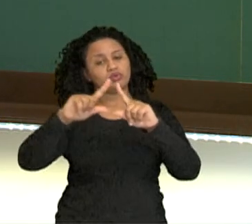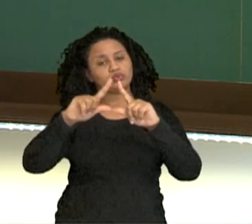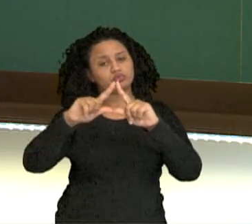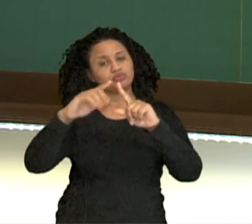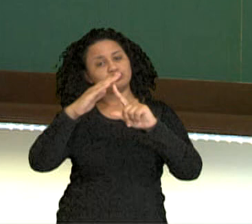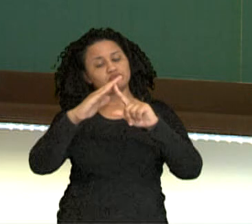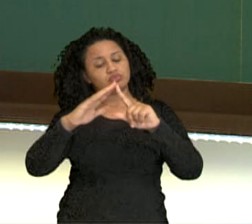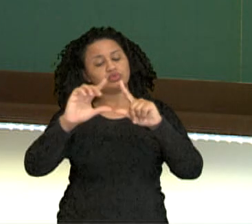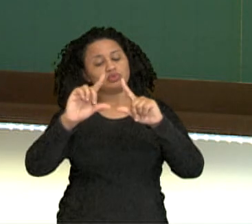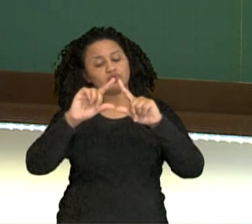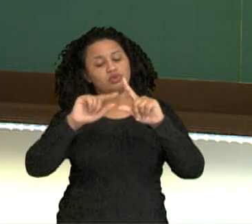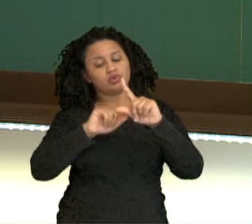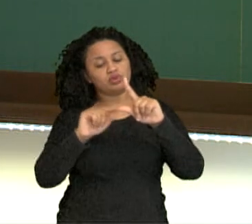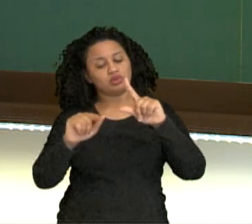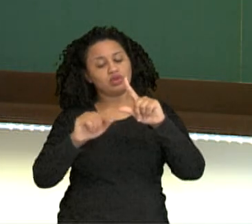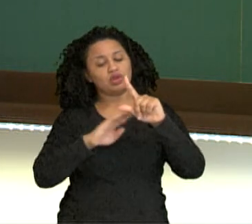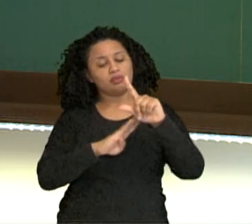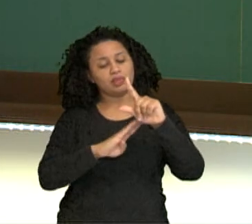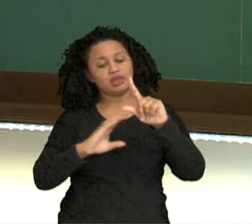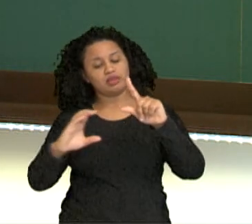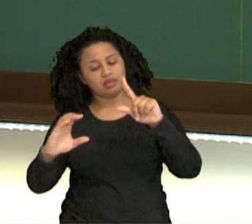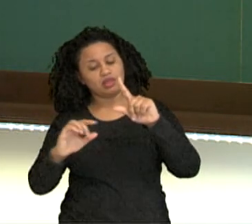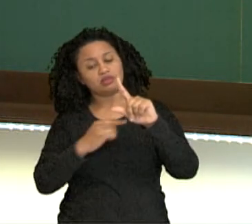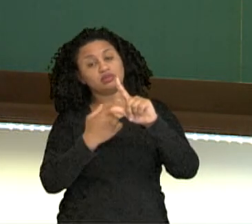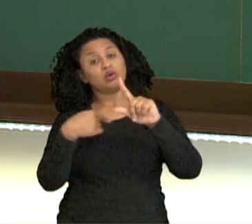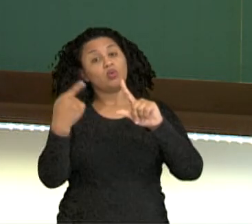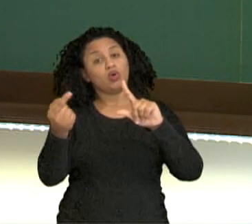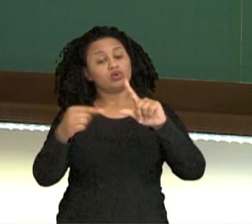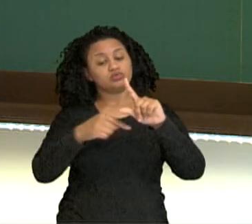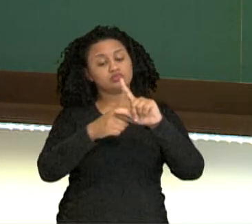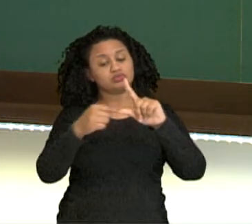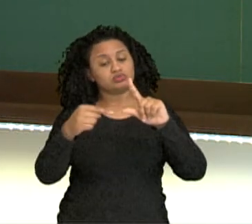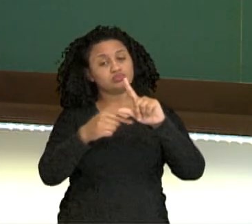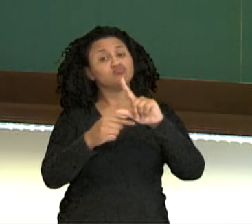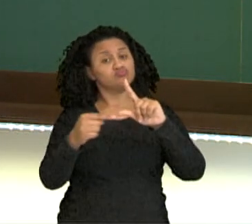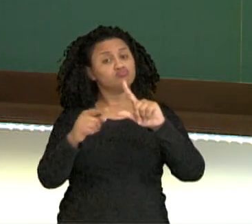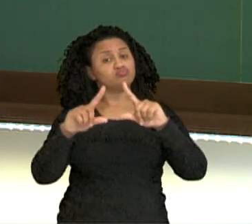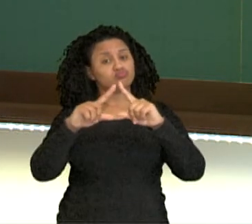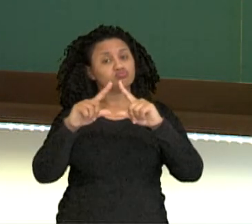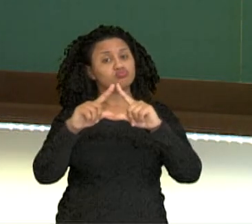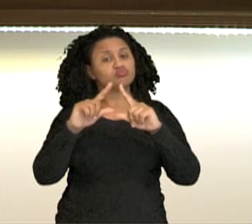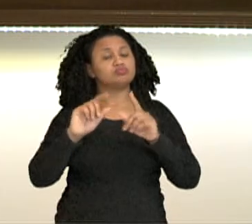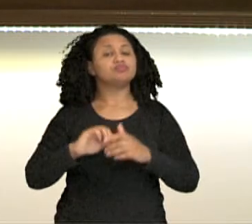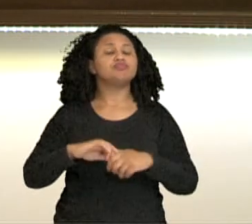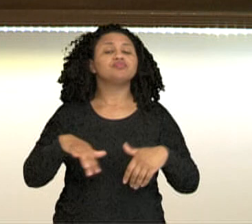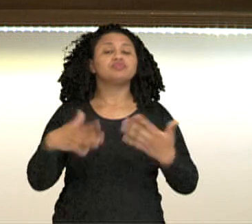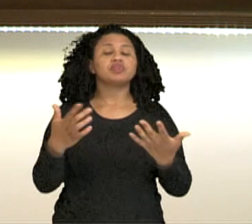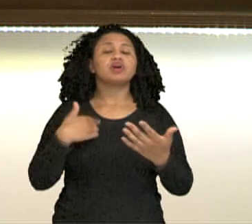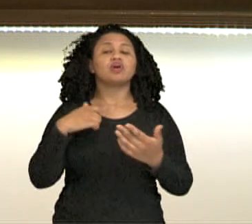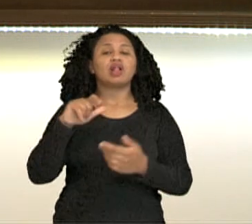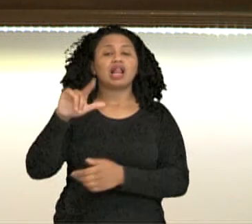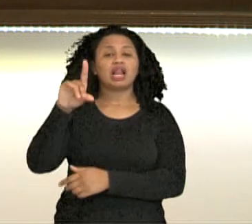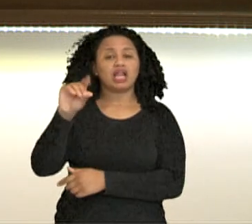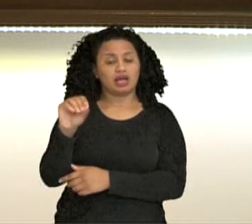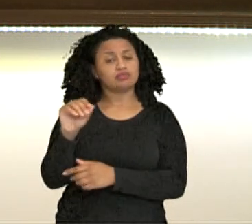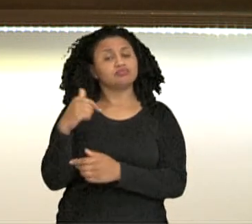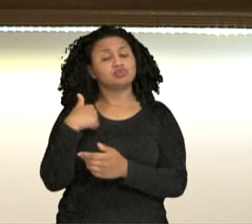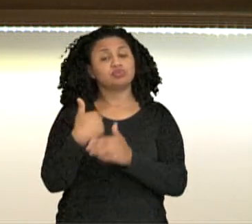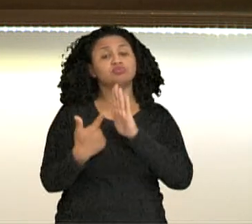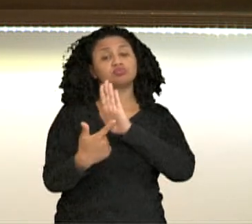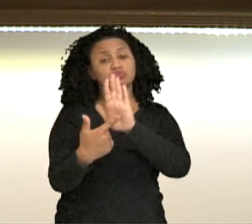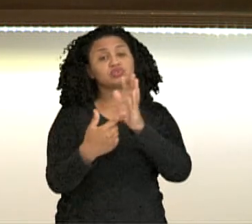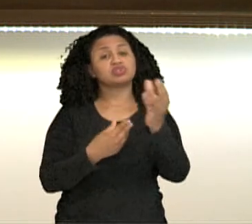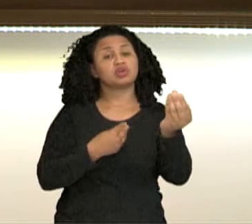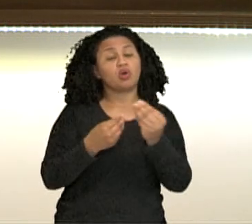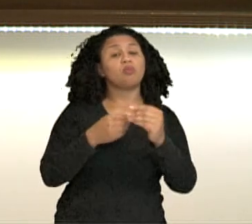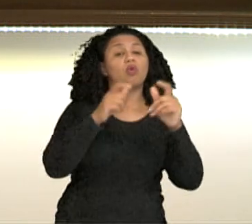triângulo. E BC é o terceiro lado do triângulo. Então, quando eu estou falando em lado do triângulo, a gente indica onde